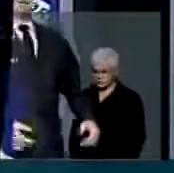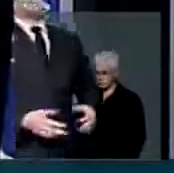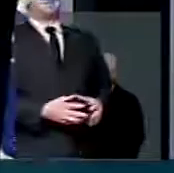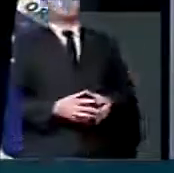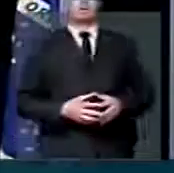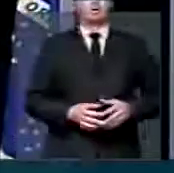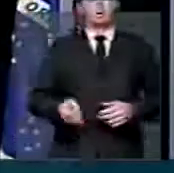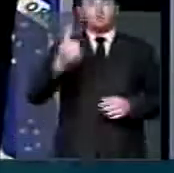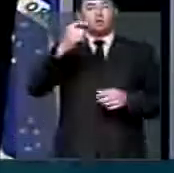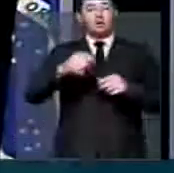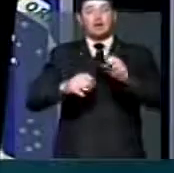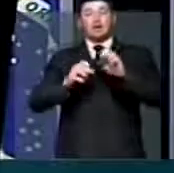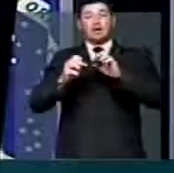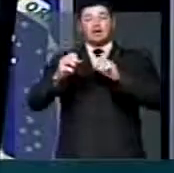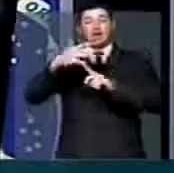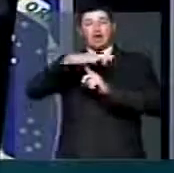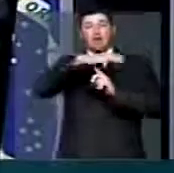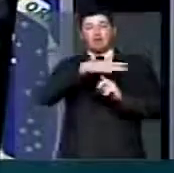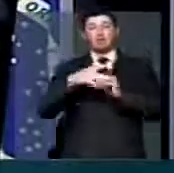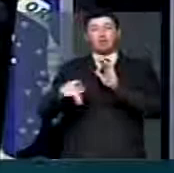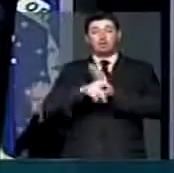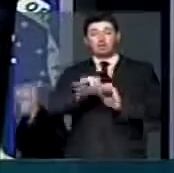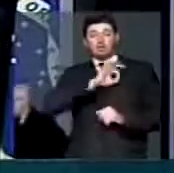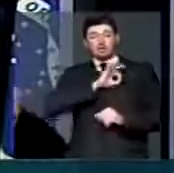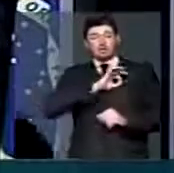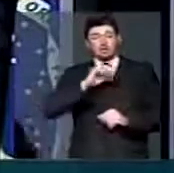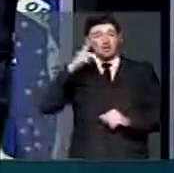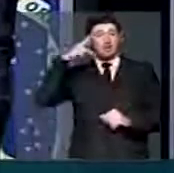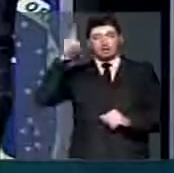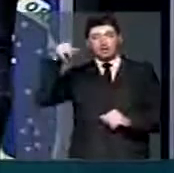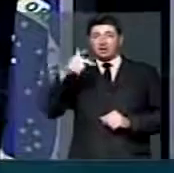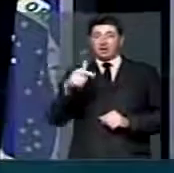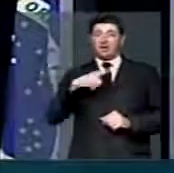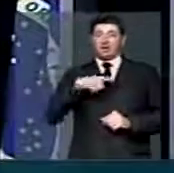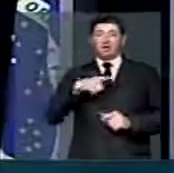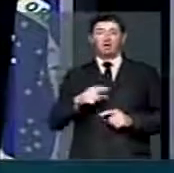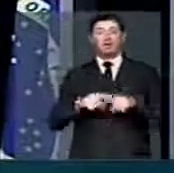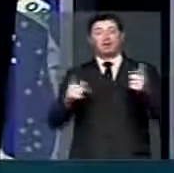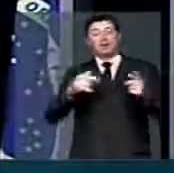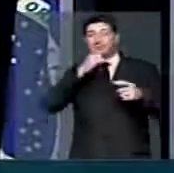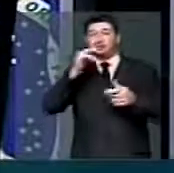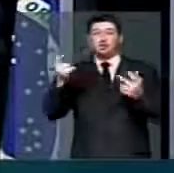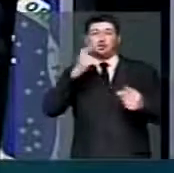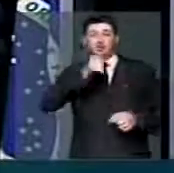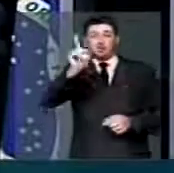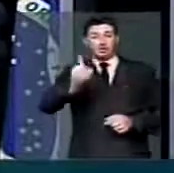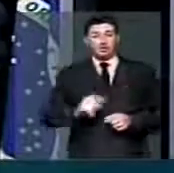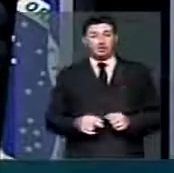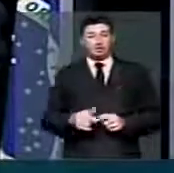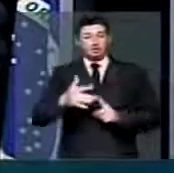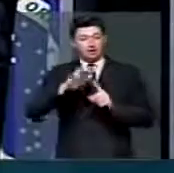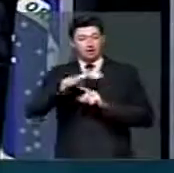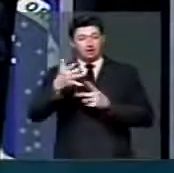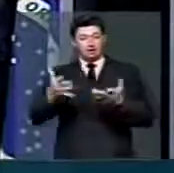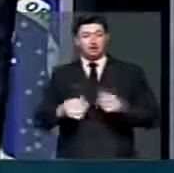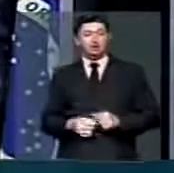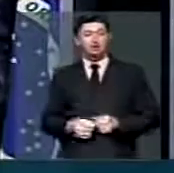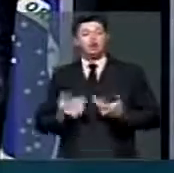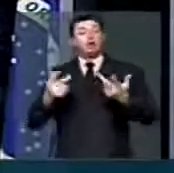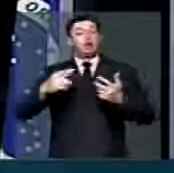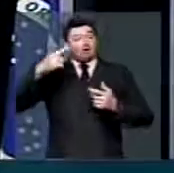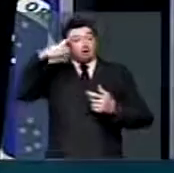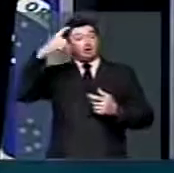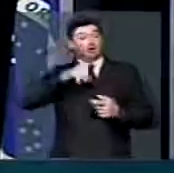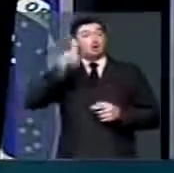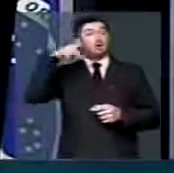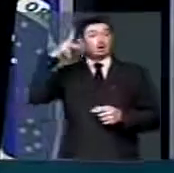que a Paraíba, que a polícia da Paraíba ia ter. Mas infelizmente nós não conseguimos esse helicóptero. E a violência